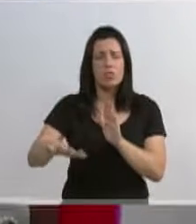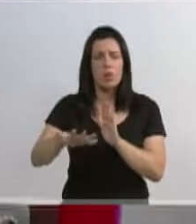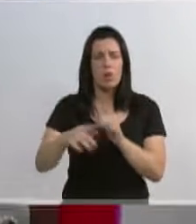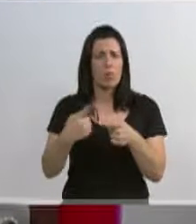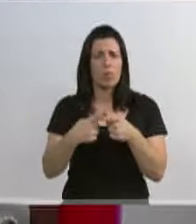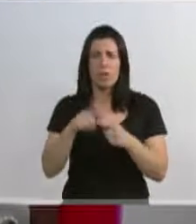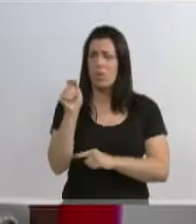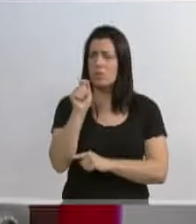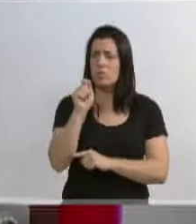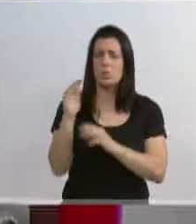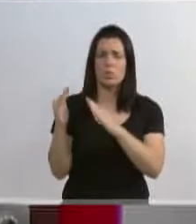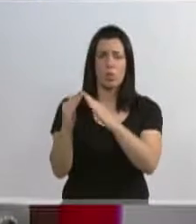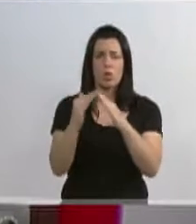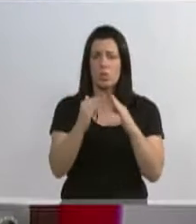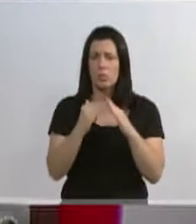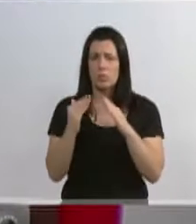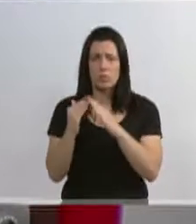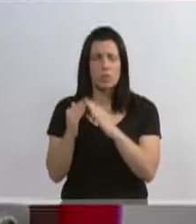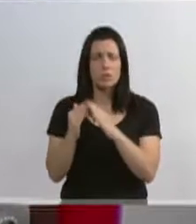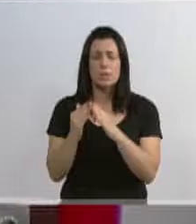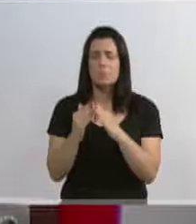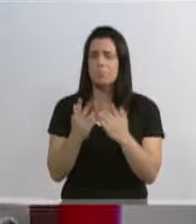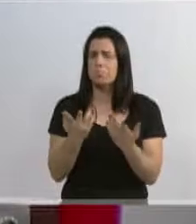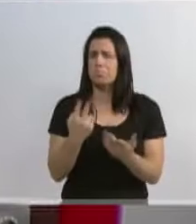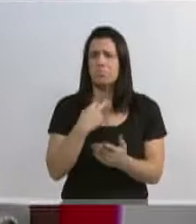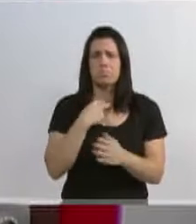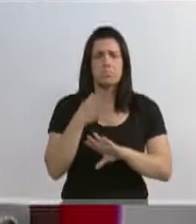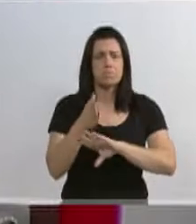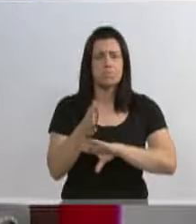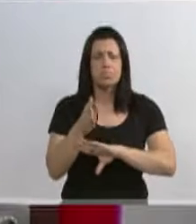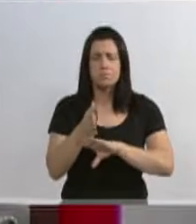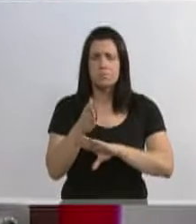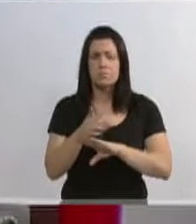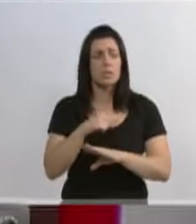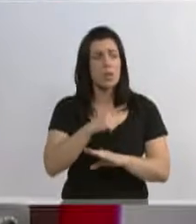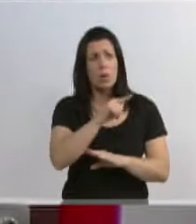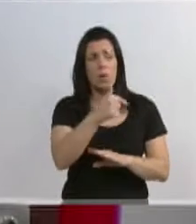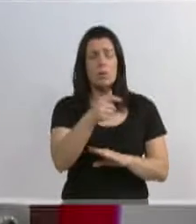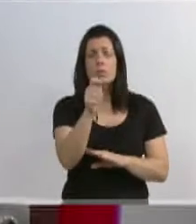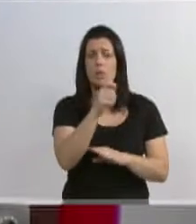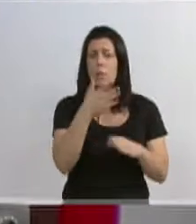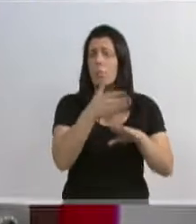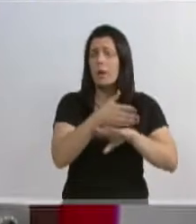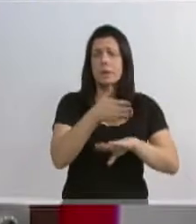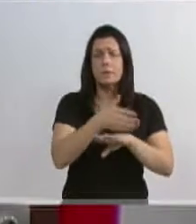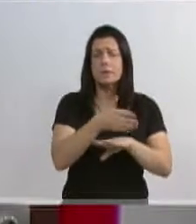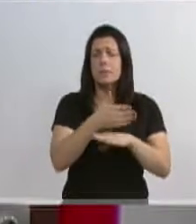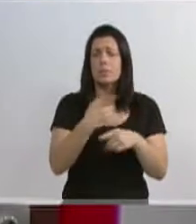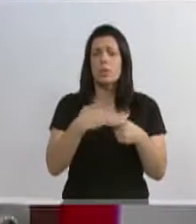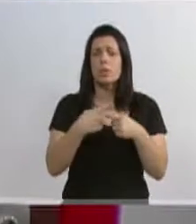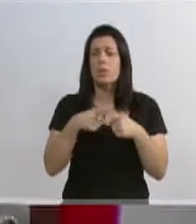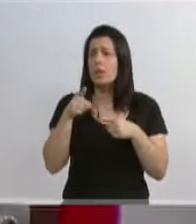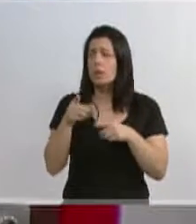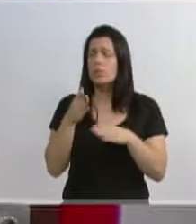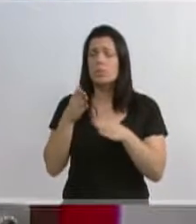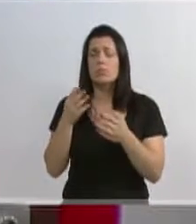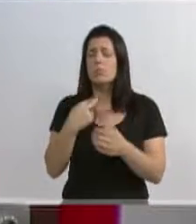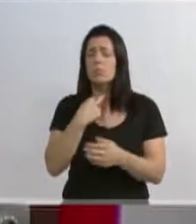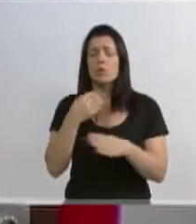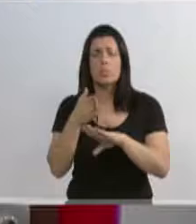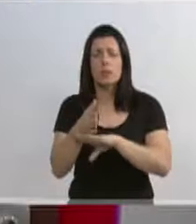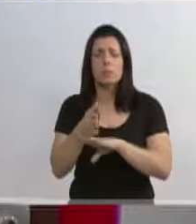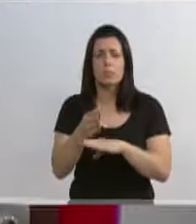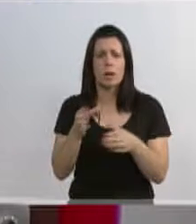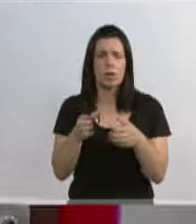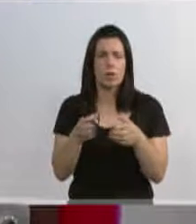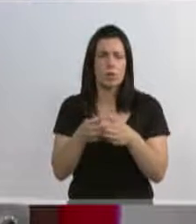daquela região, exemplo da Associação de Moradores da Saxônia e tantas outras que eu poderia citar, não poderiam fazer parte de um conselho, né, de um conselho que